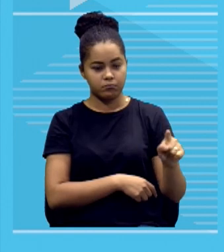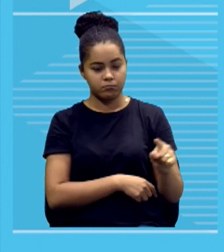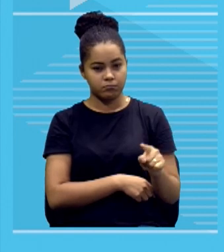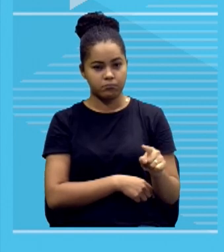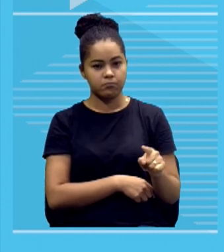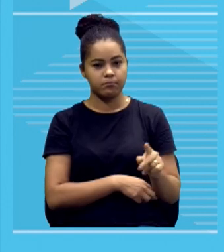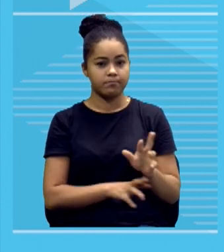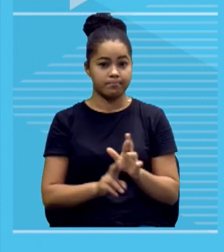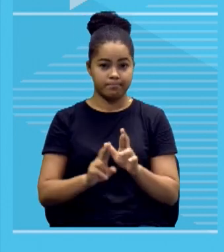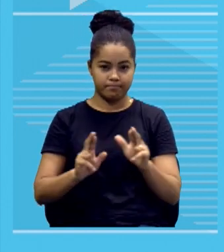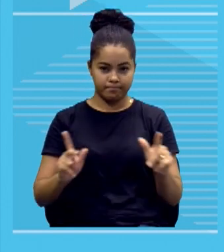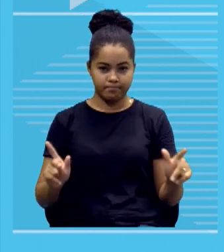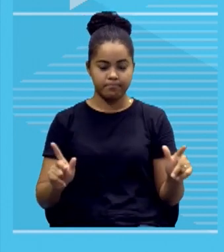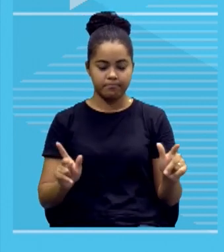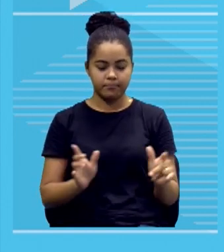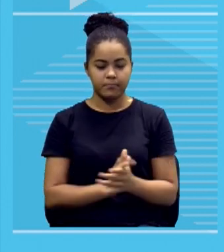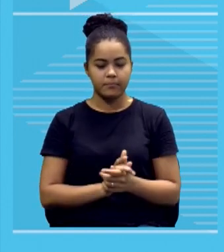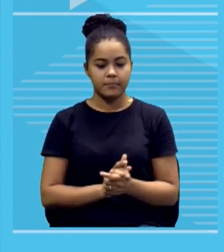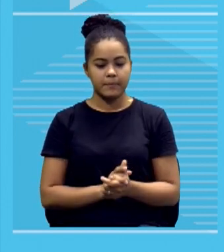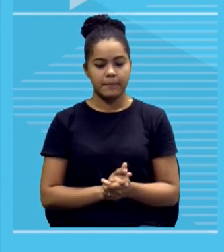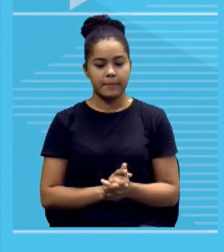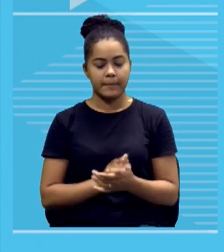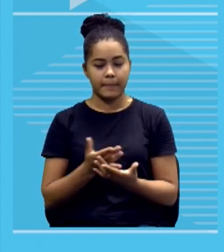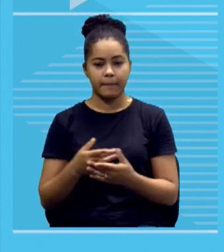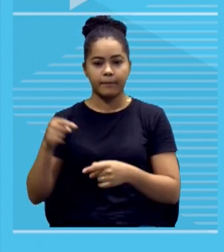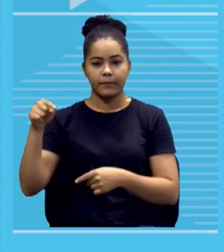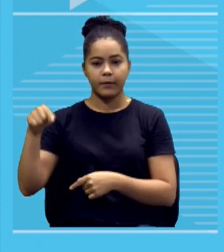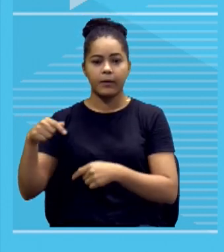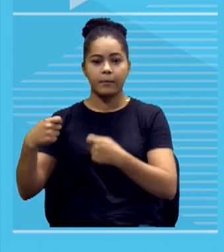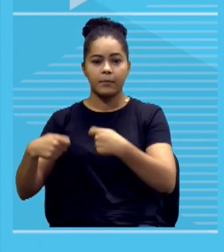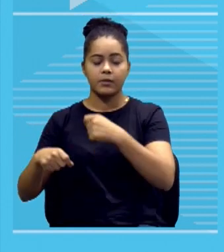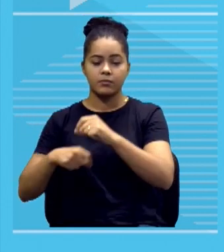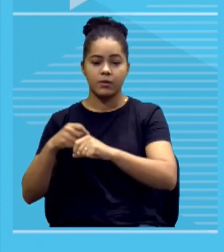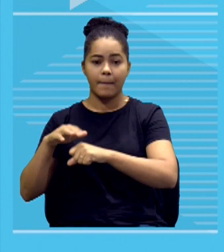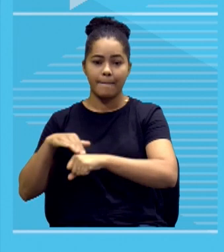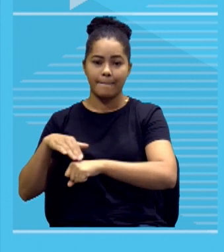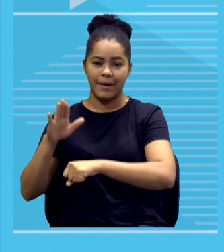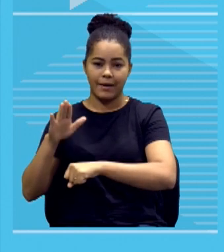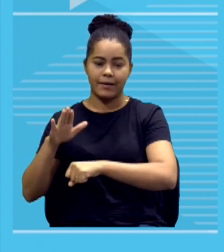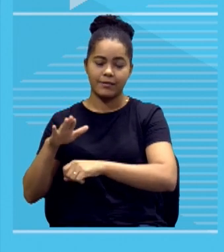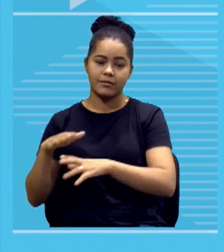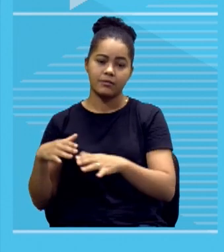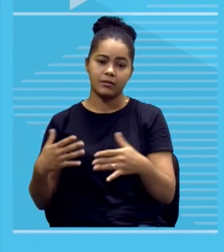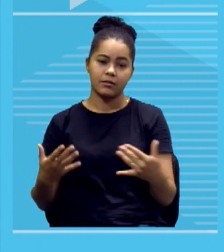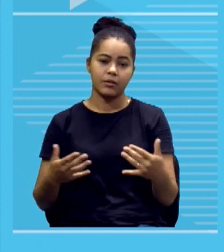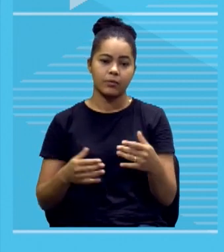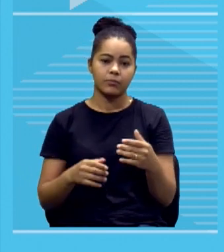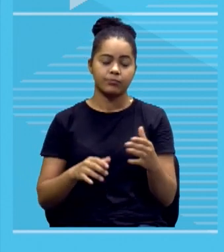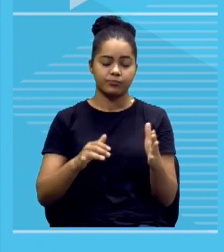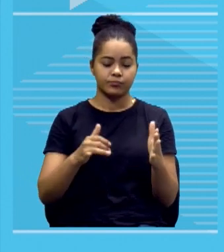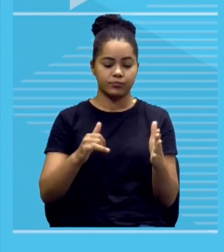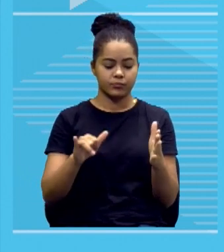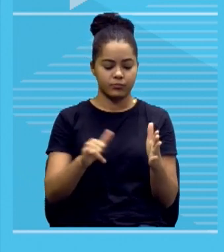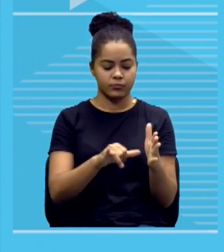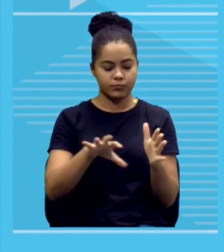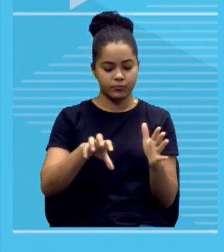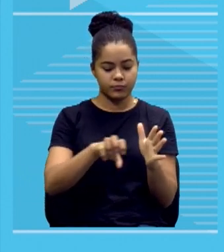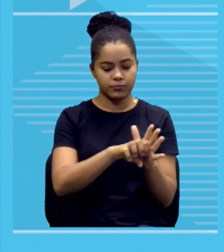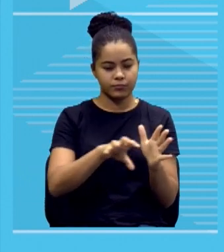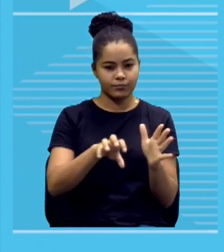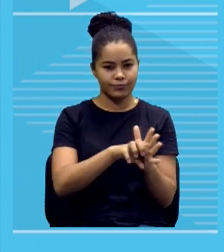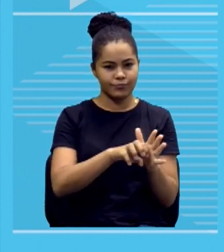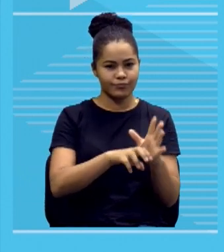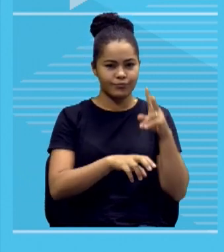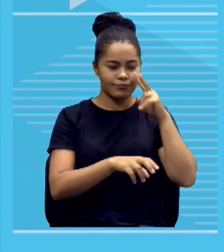do sistema tem que ser maior que a força contra a eletromotriz. Então, você nunca pode ter um receptor que tem uma força maior